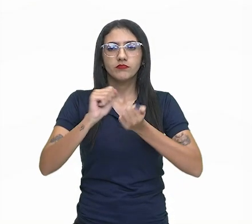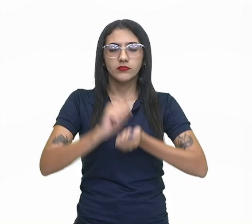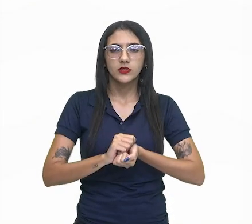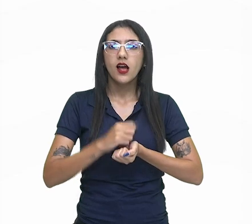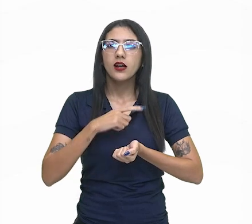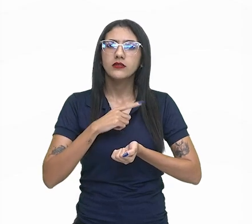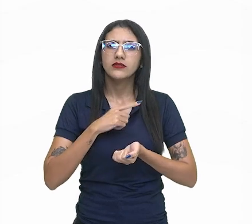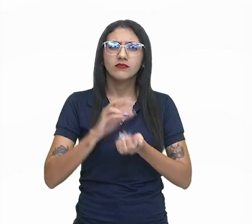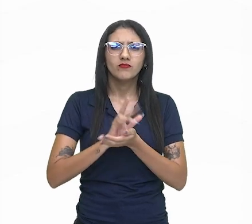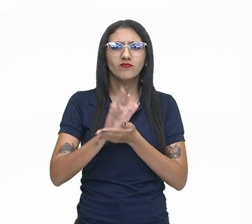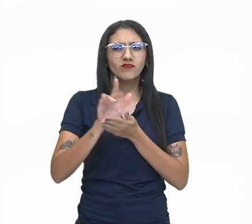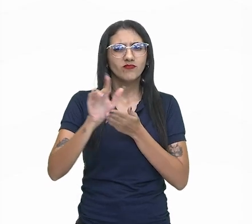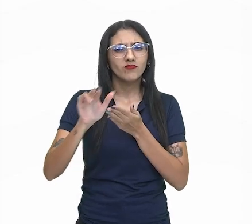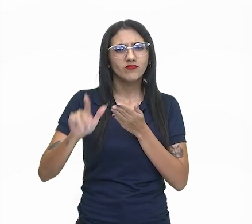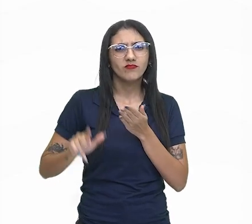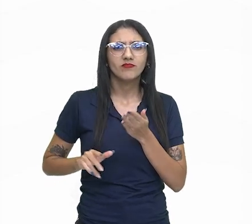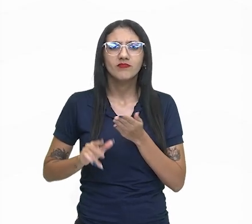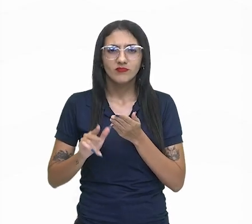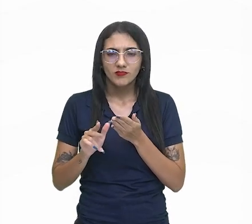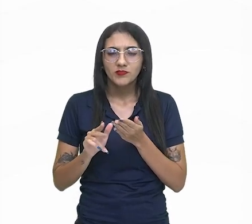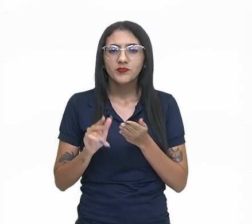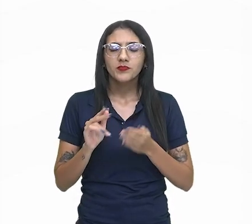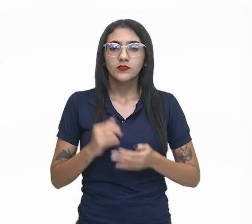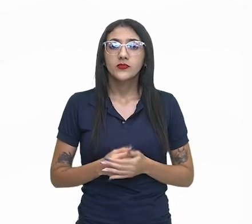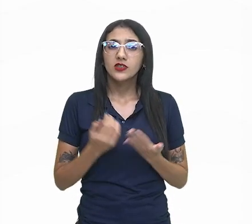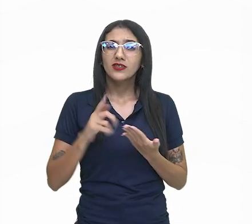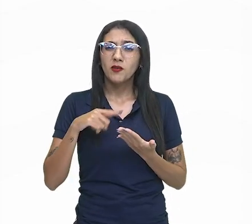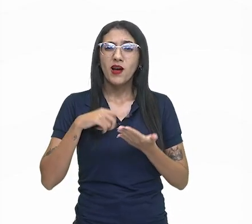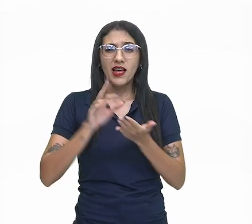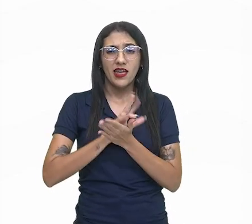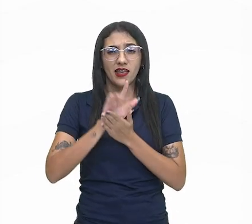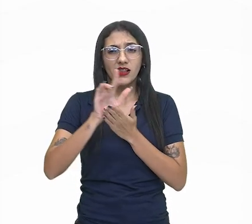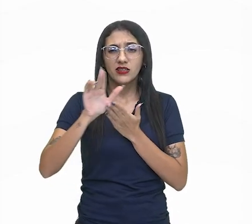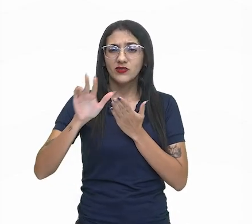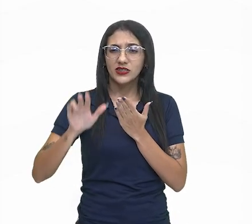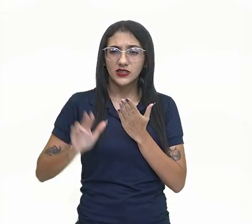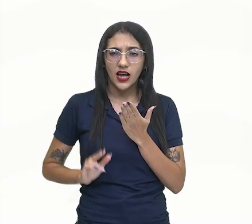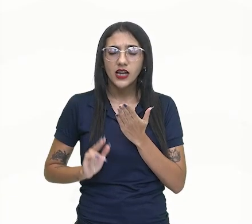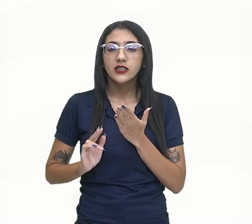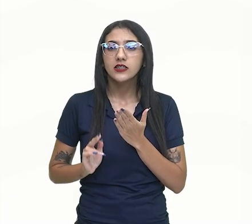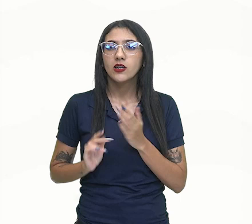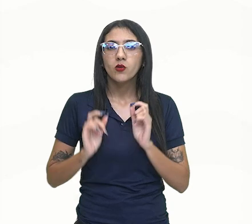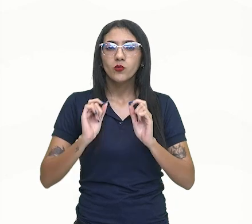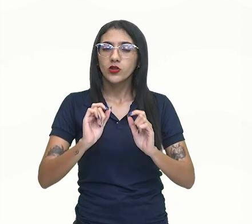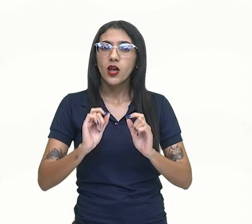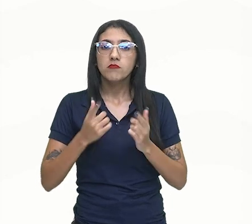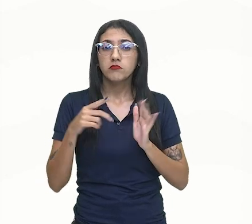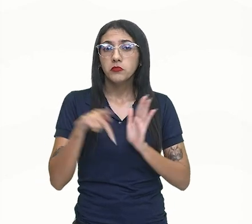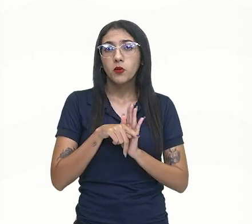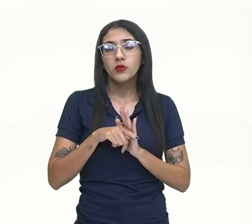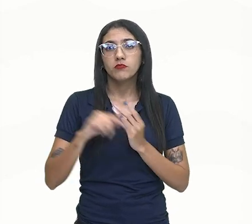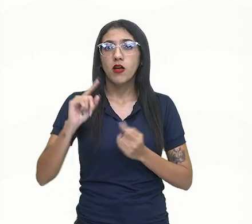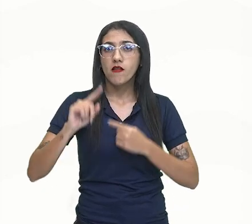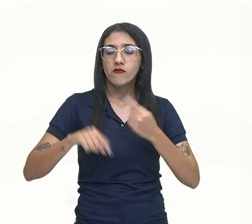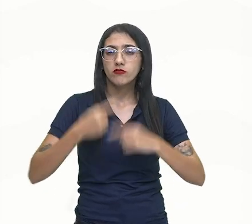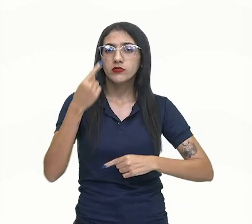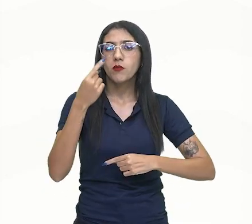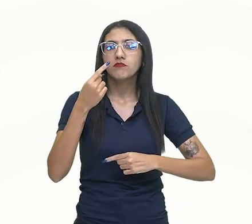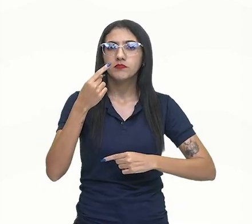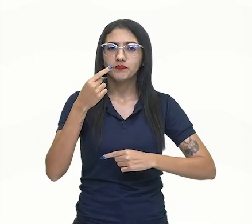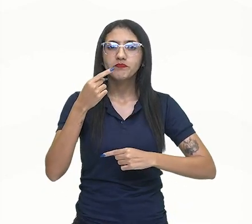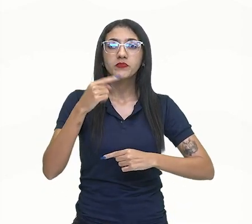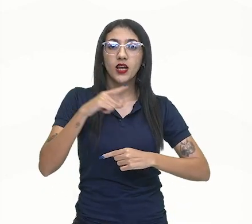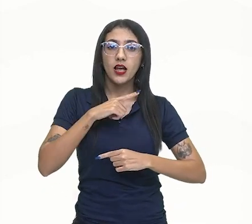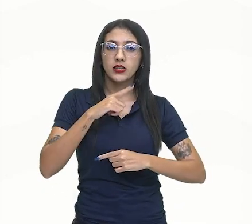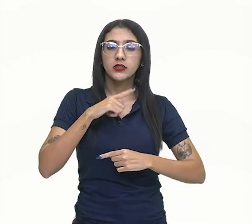diversidade biológica muito grande, né? Que essa diversidade biológica ela veio a partir da evolução, que